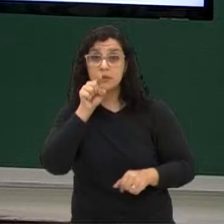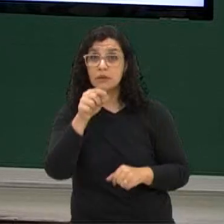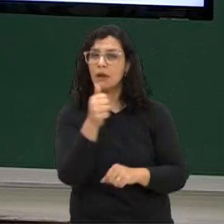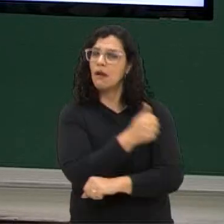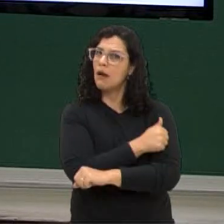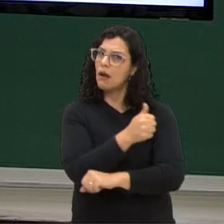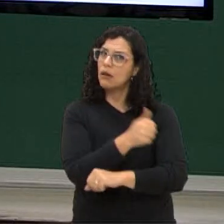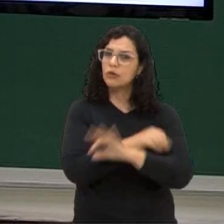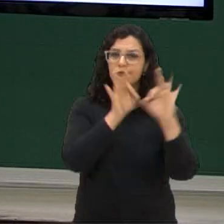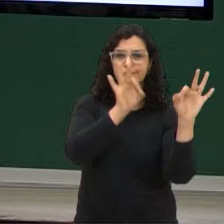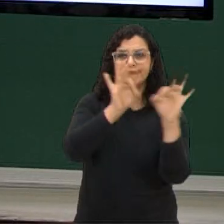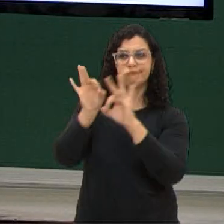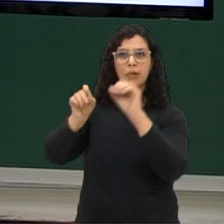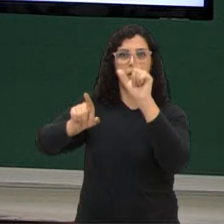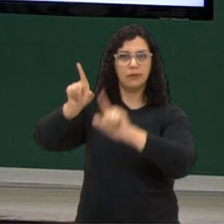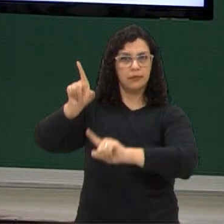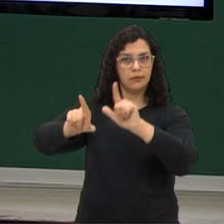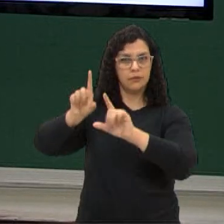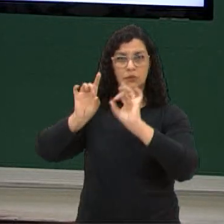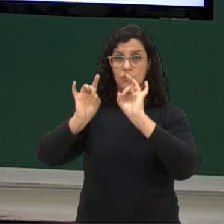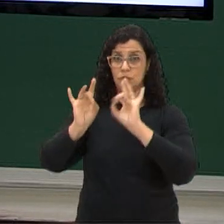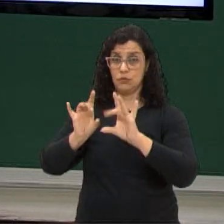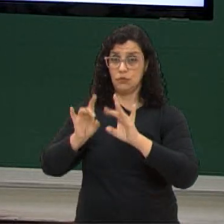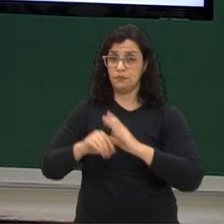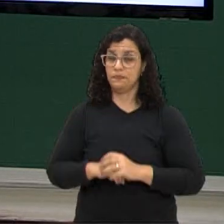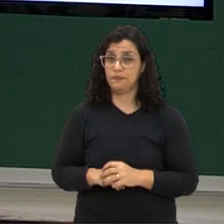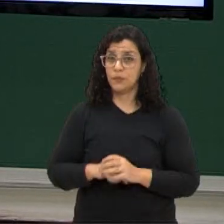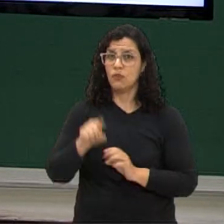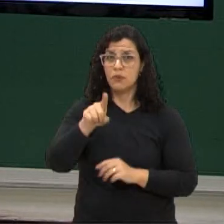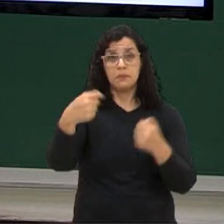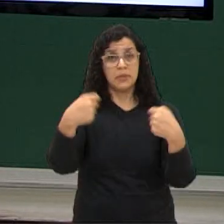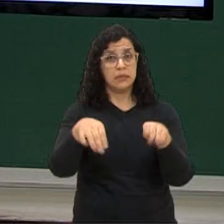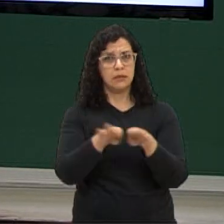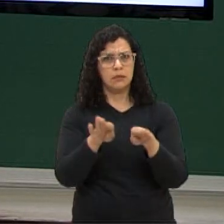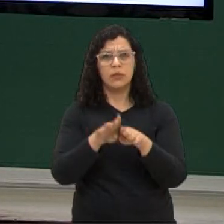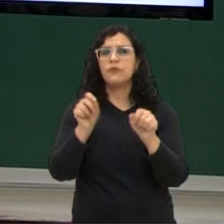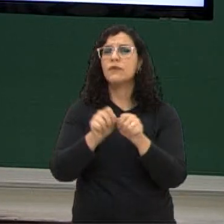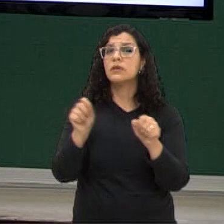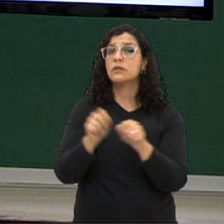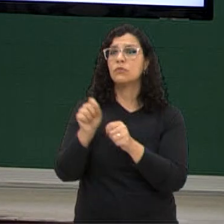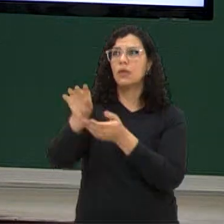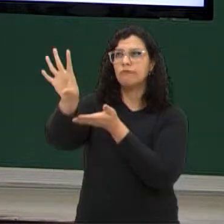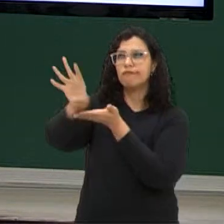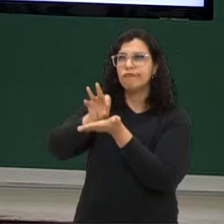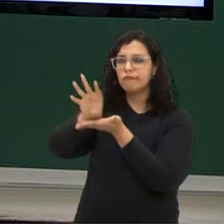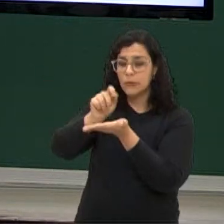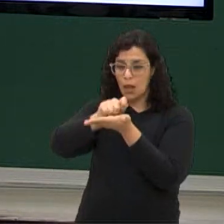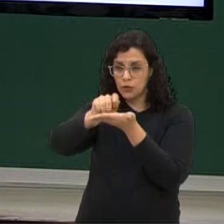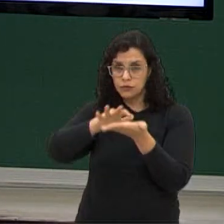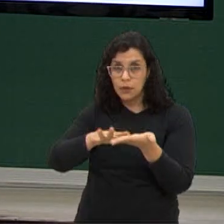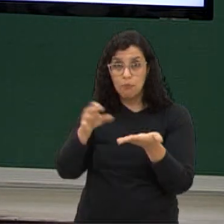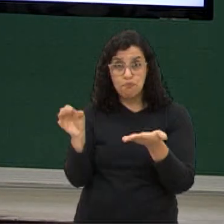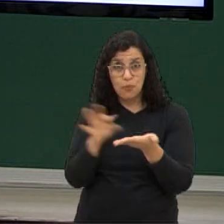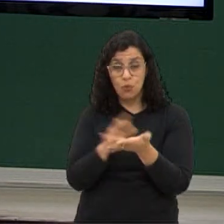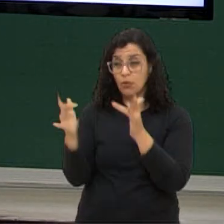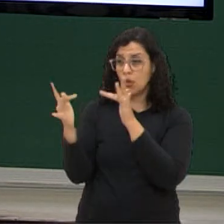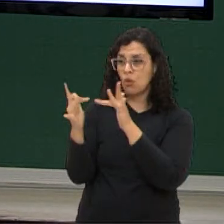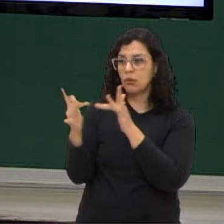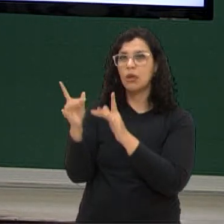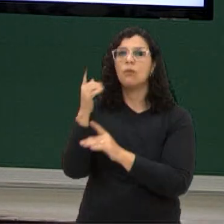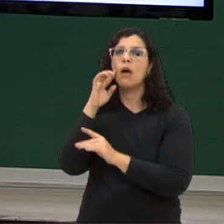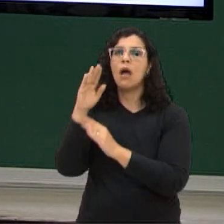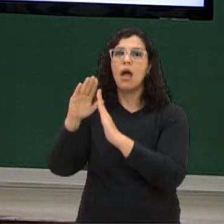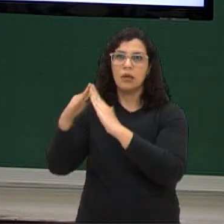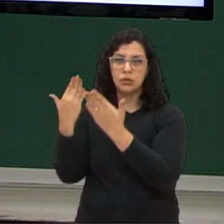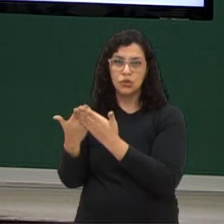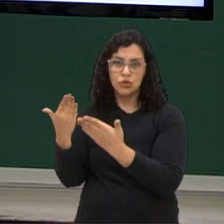está assistindo às aulas apenas pela TV. Você precisa realizar as suas atividades e entrar em contato com a sua